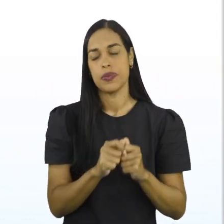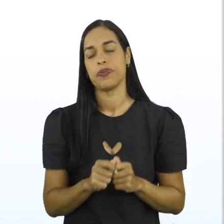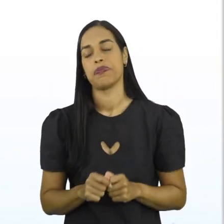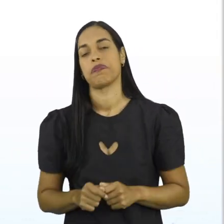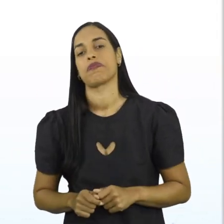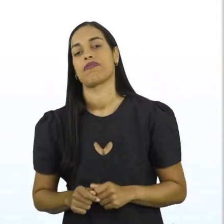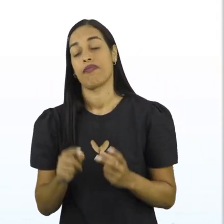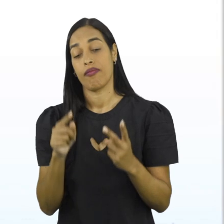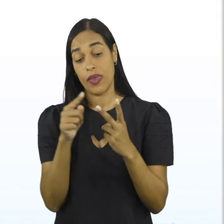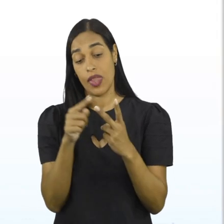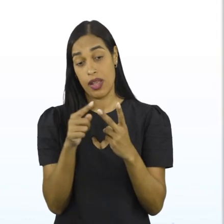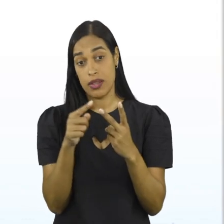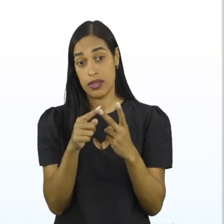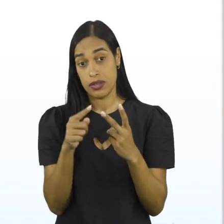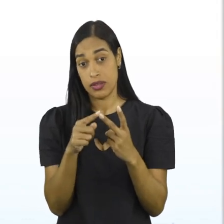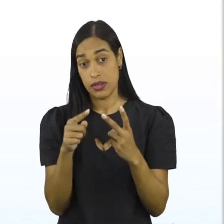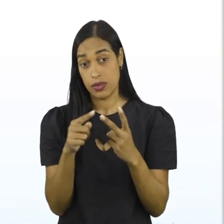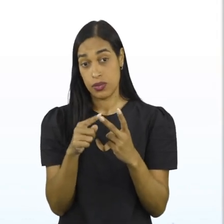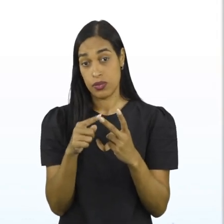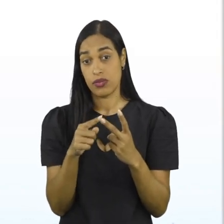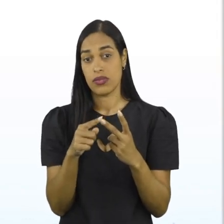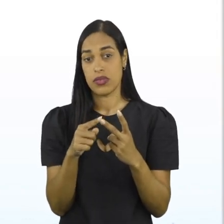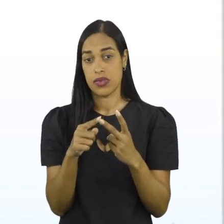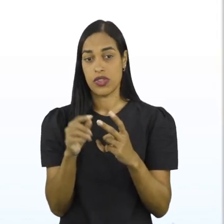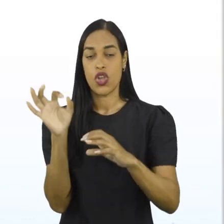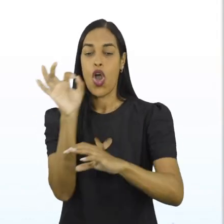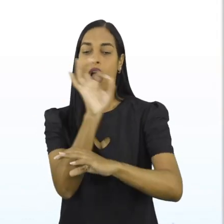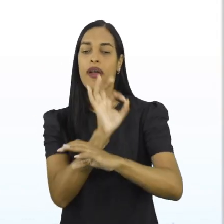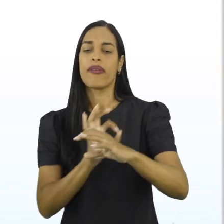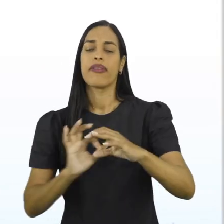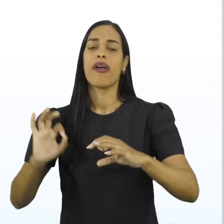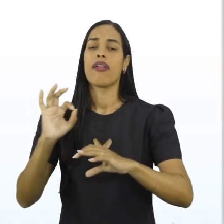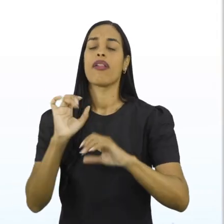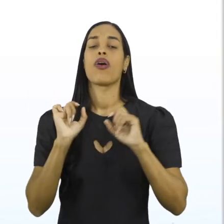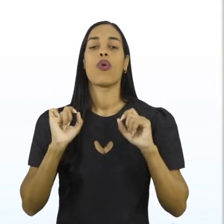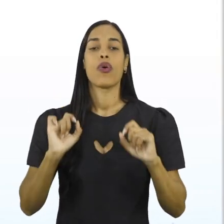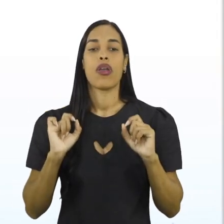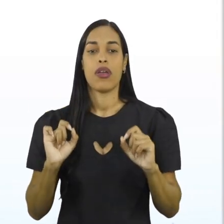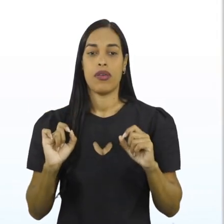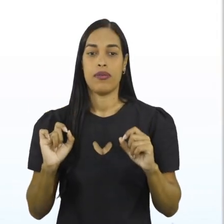das principais, eu queria que vocês colocassem aí, por favor, que é